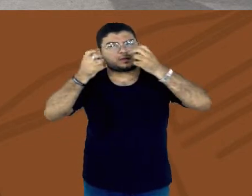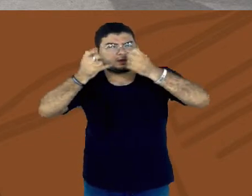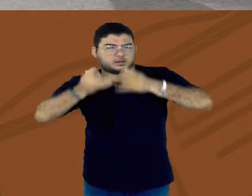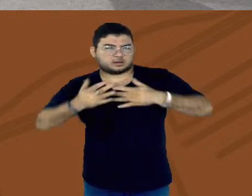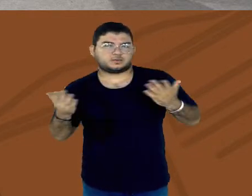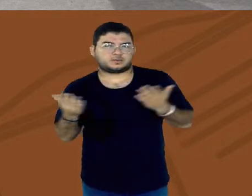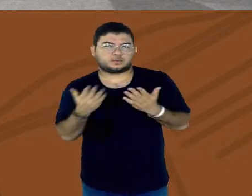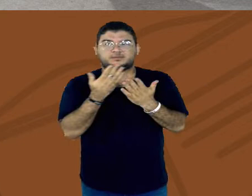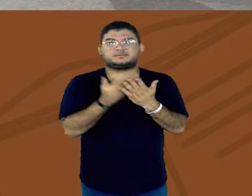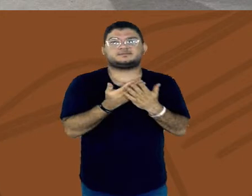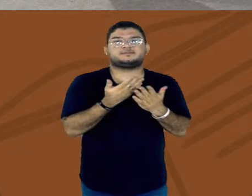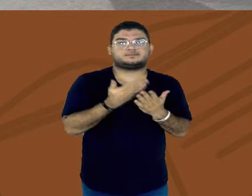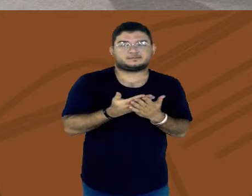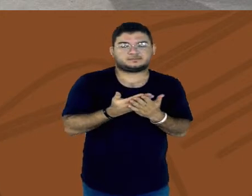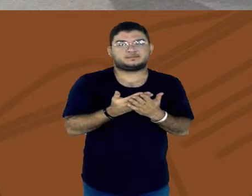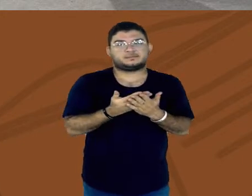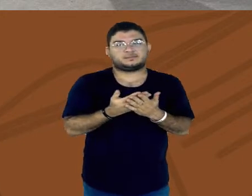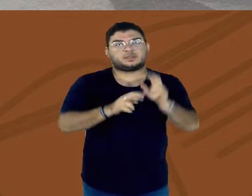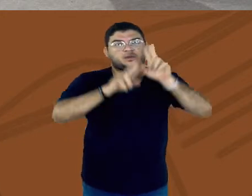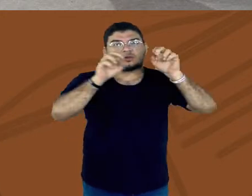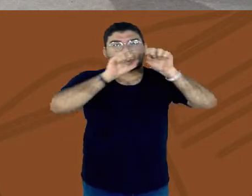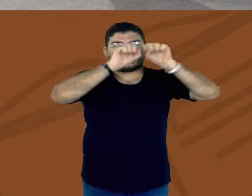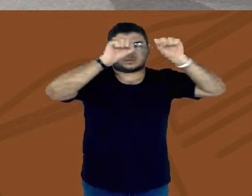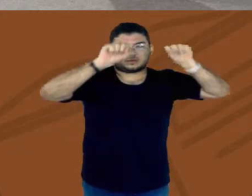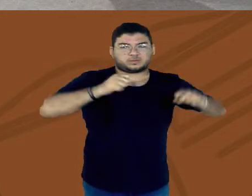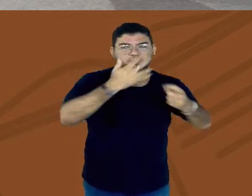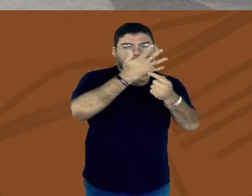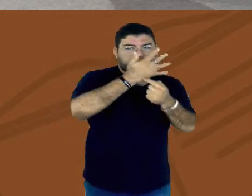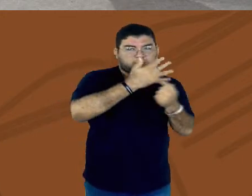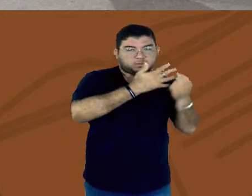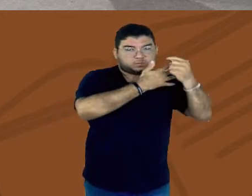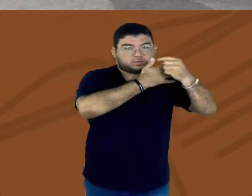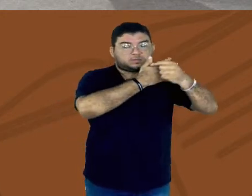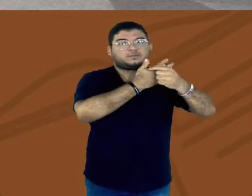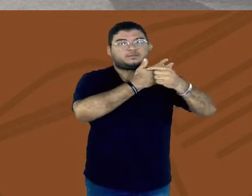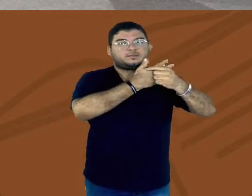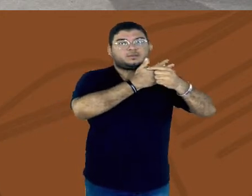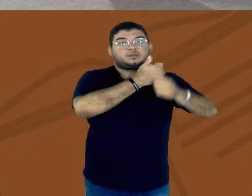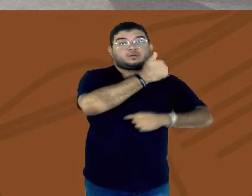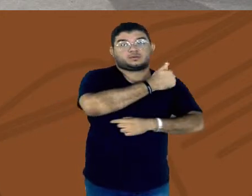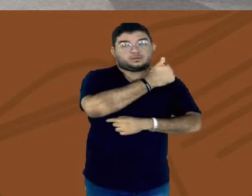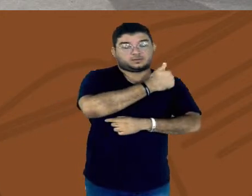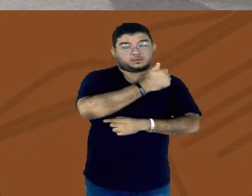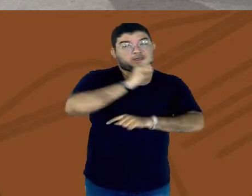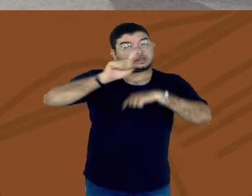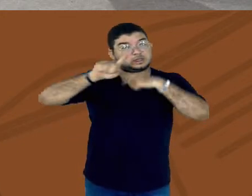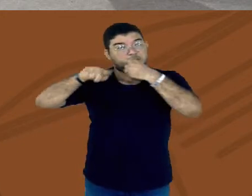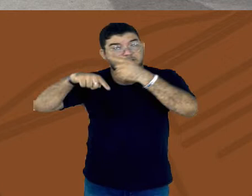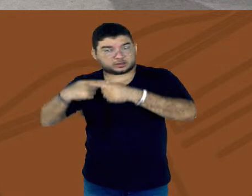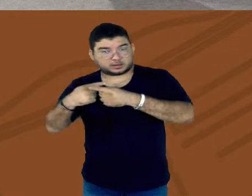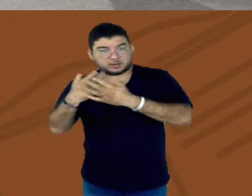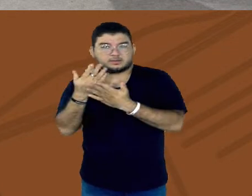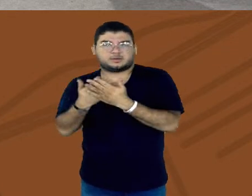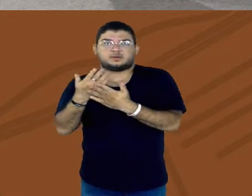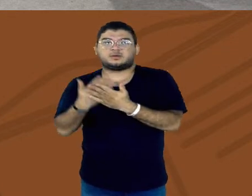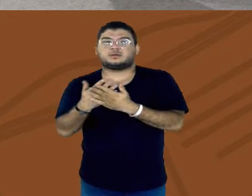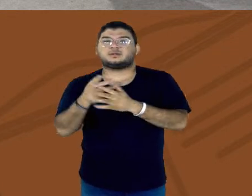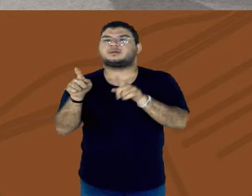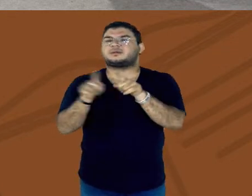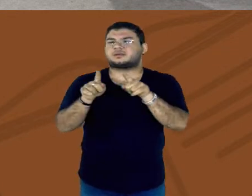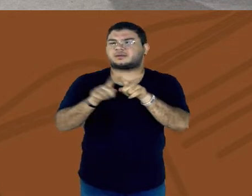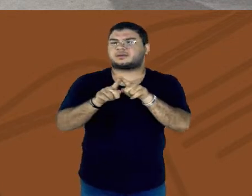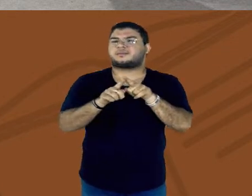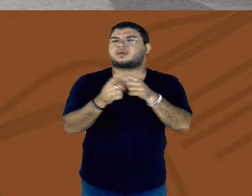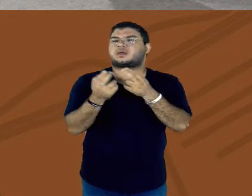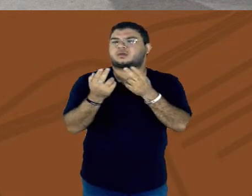falar nesta aula, sobre o sistema endócrino, parte 1, e na nossa próxima aula, que será também sobre o